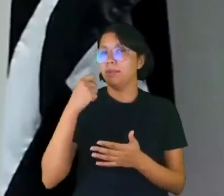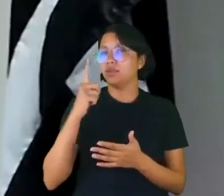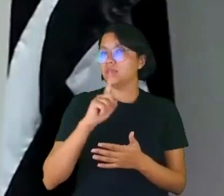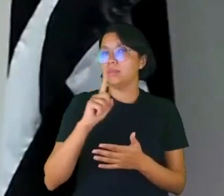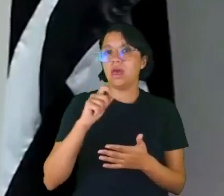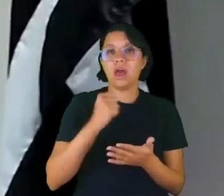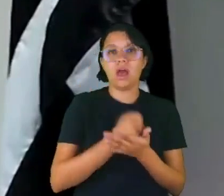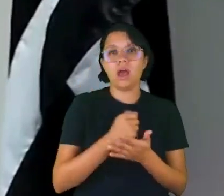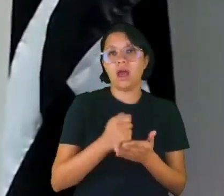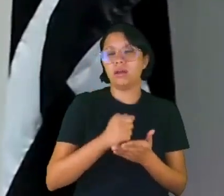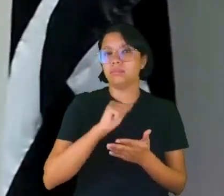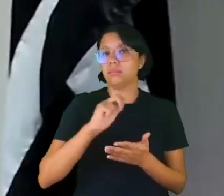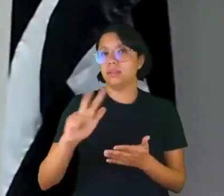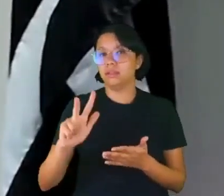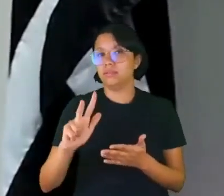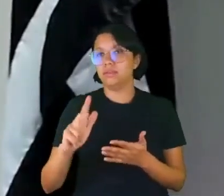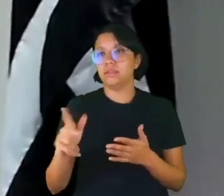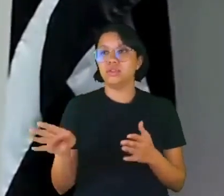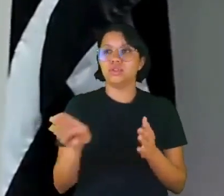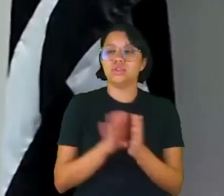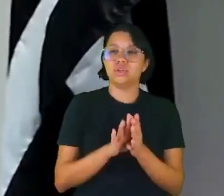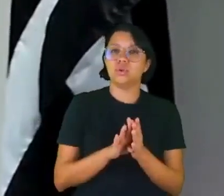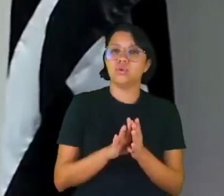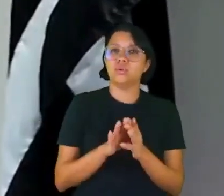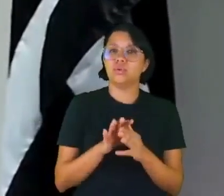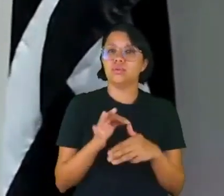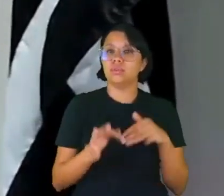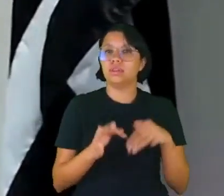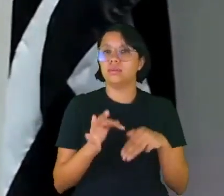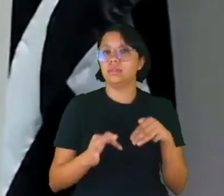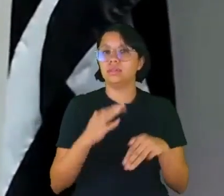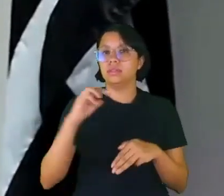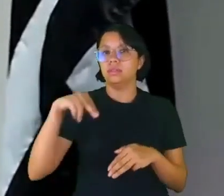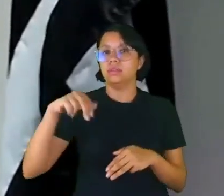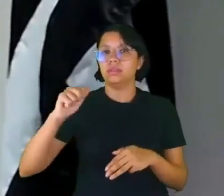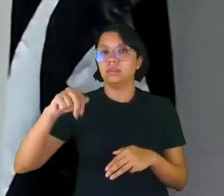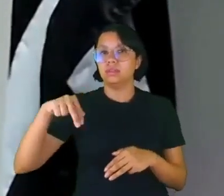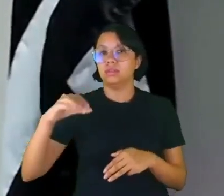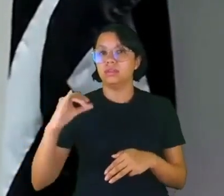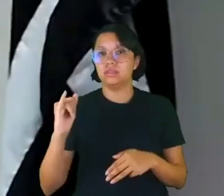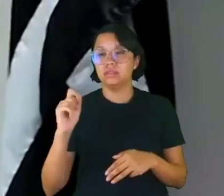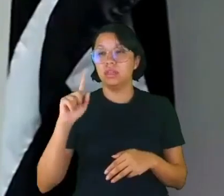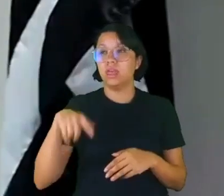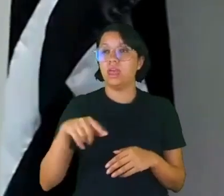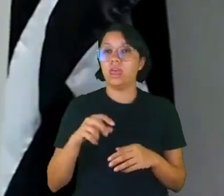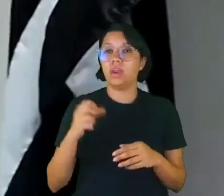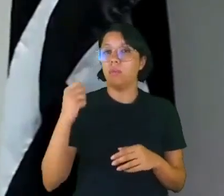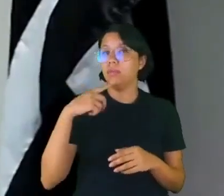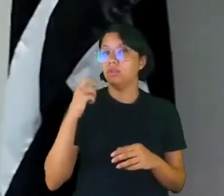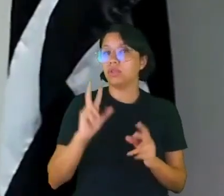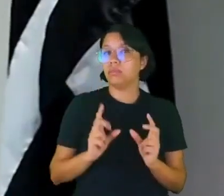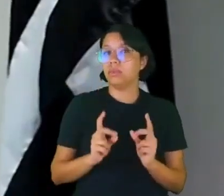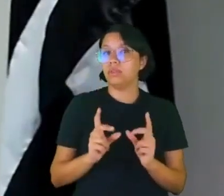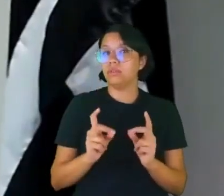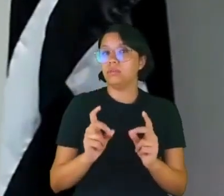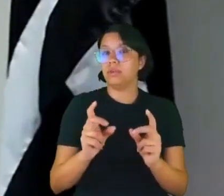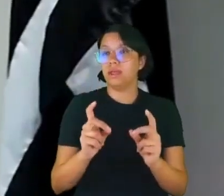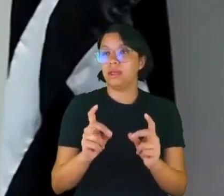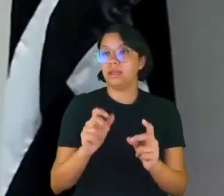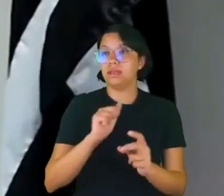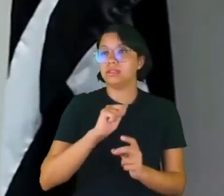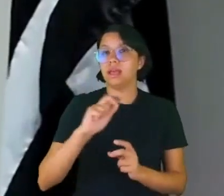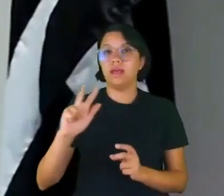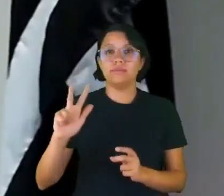veio essa modulação da ministra Nancy Andrighi. Era um medicamento para câncer e